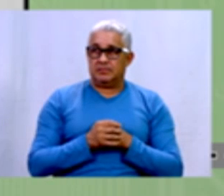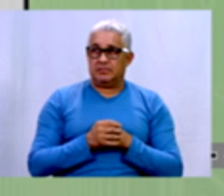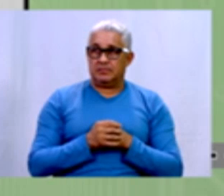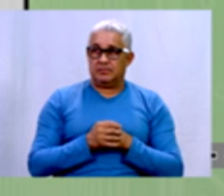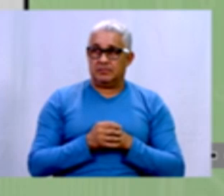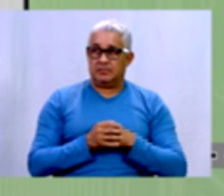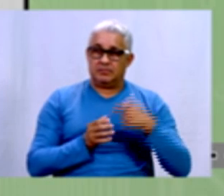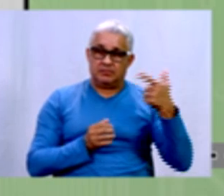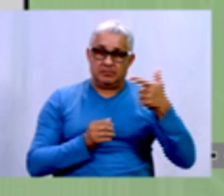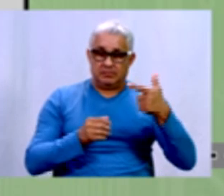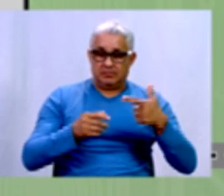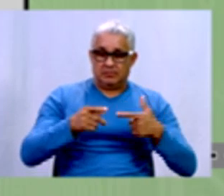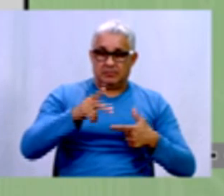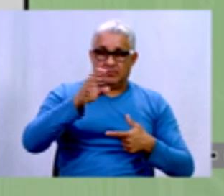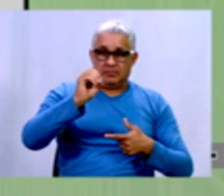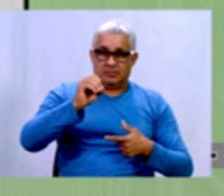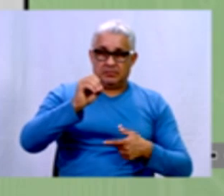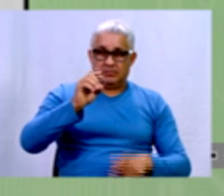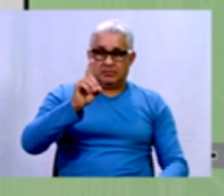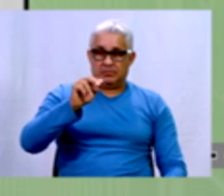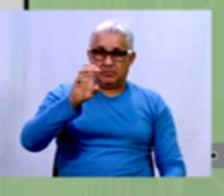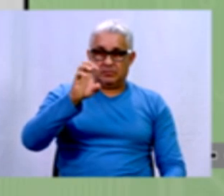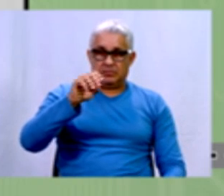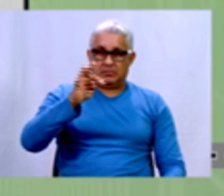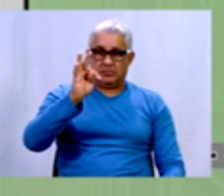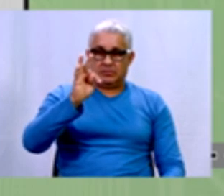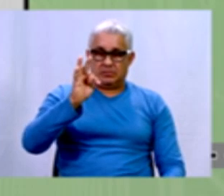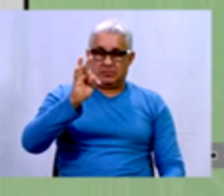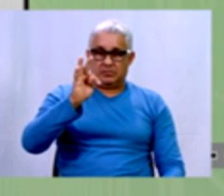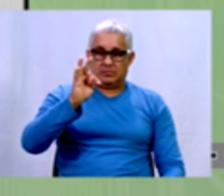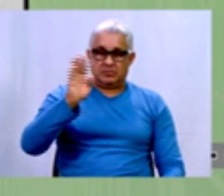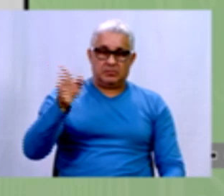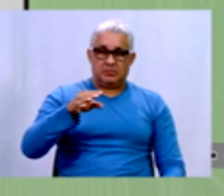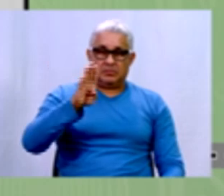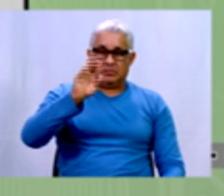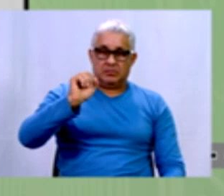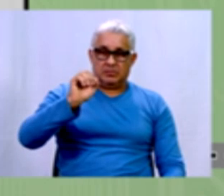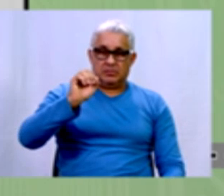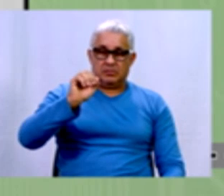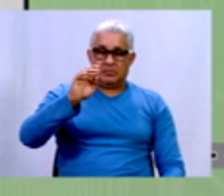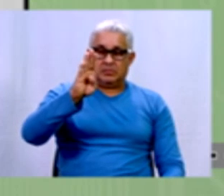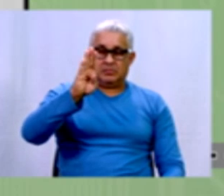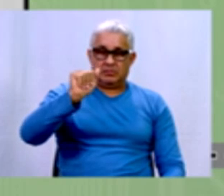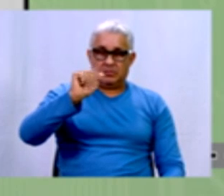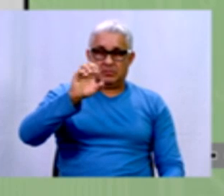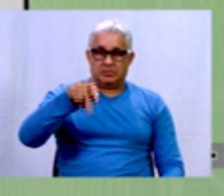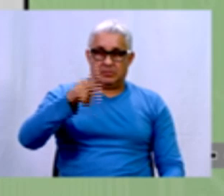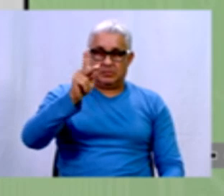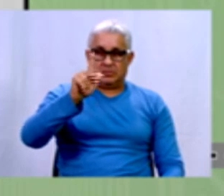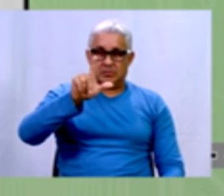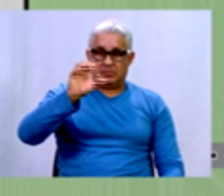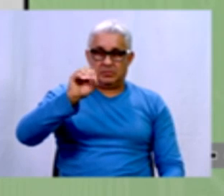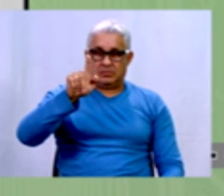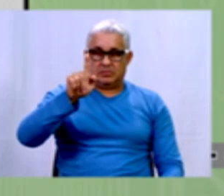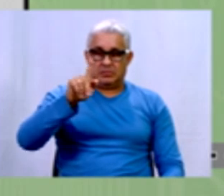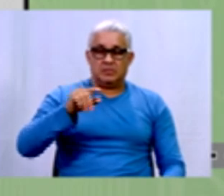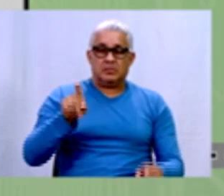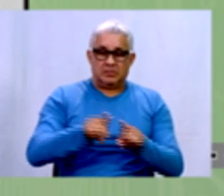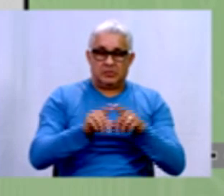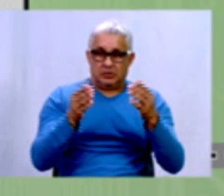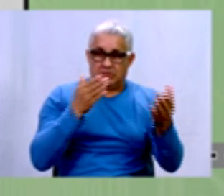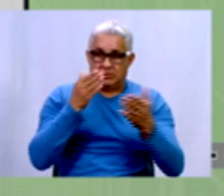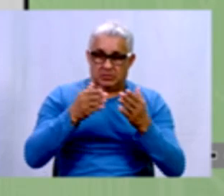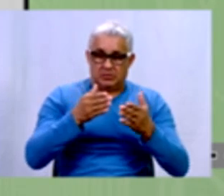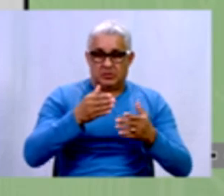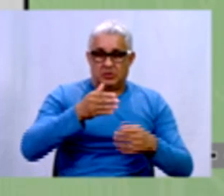O Product Backlog, dentro desse planejamento, ele vai ser priorizado, né? Então vai ser feita uma análise e uma